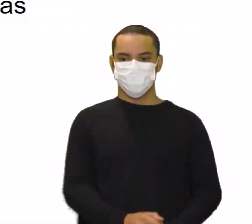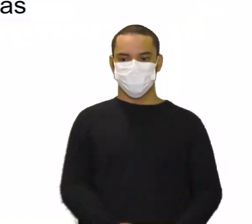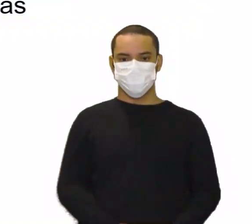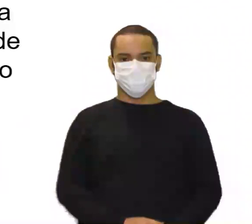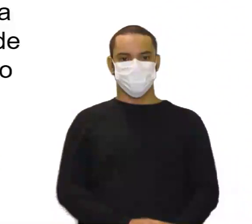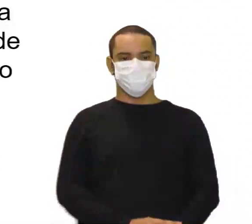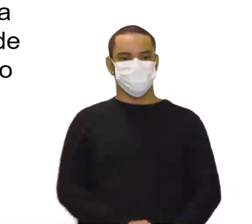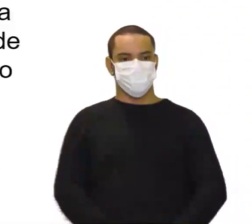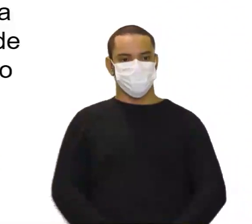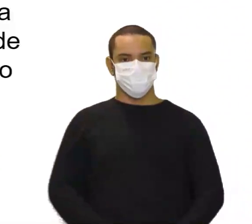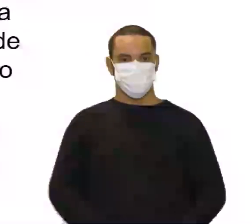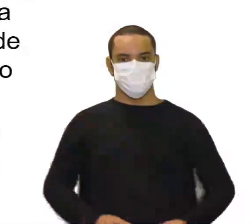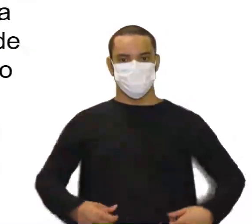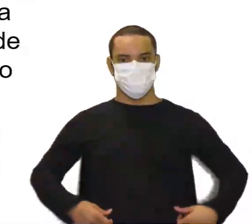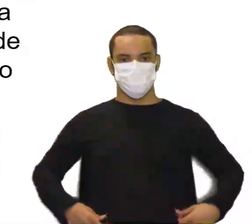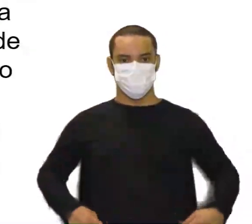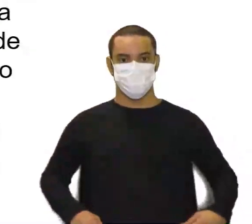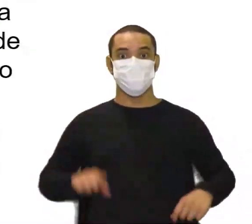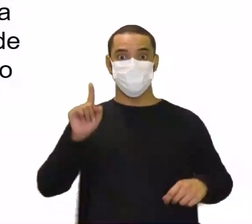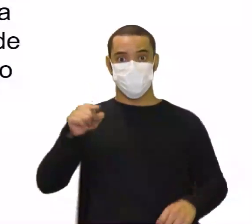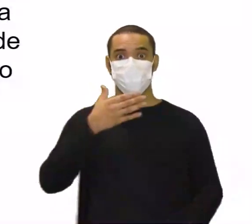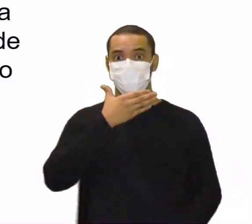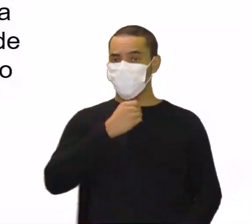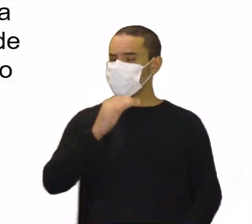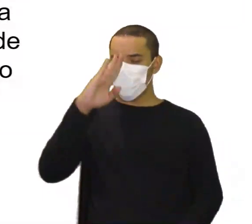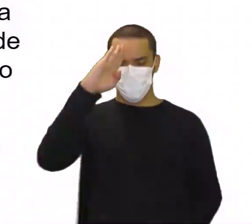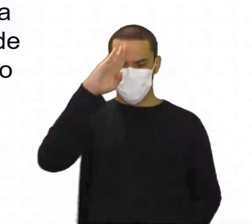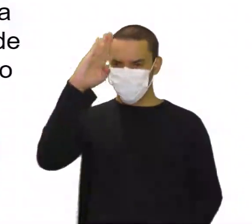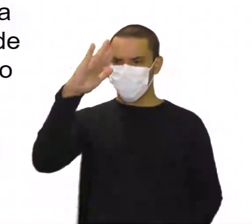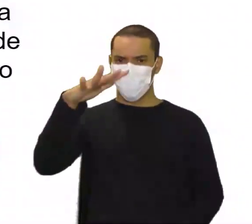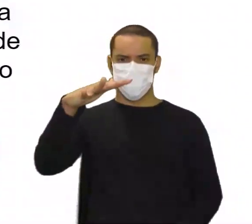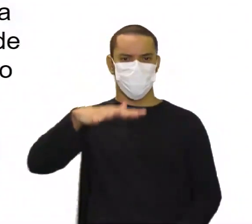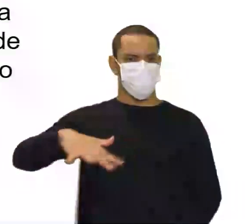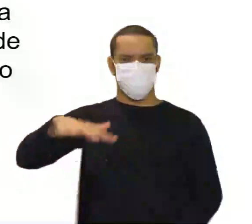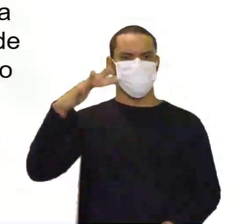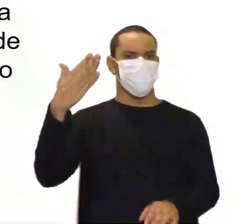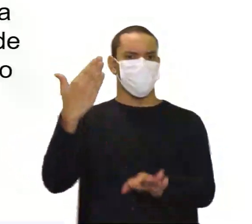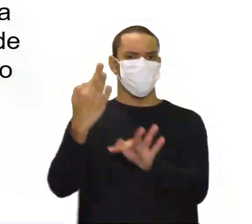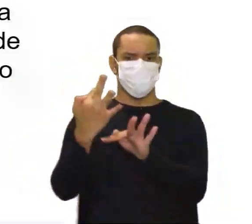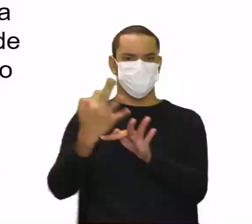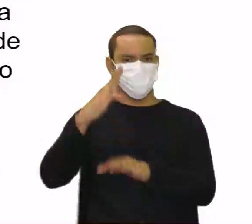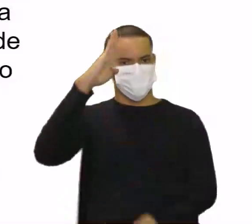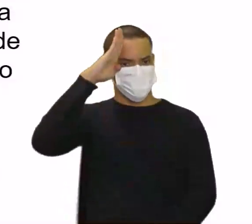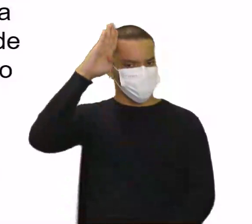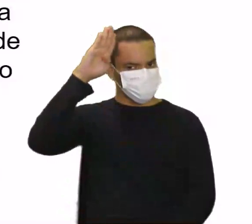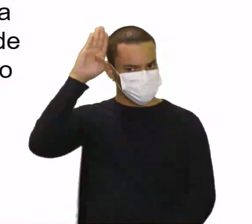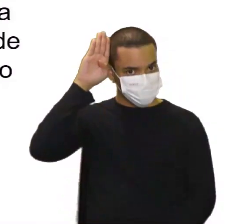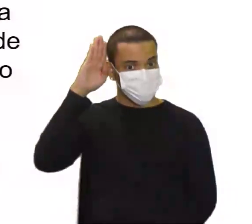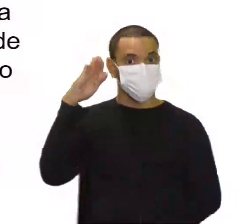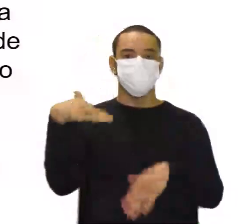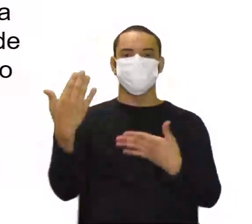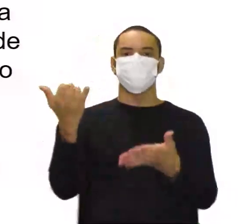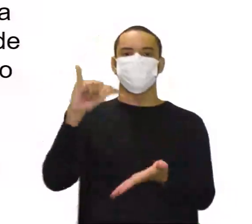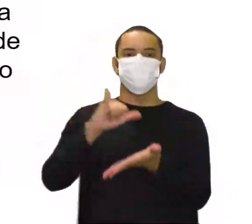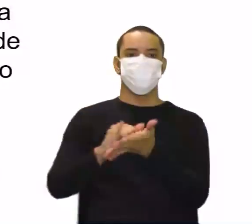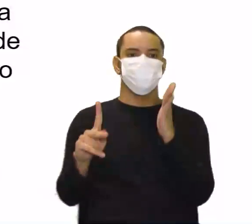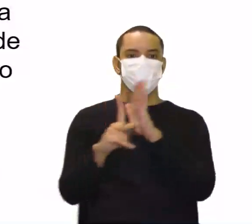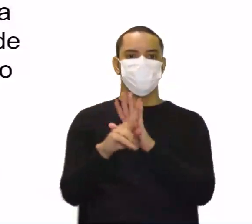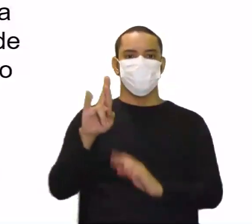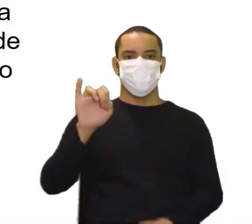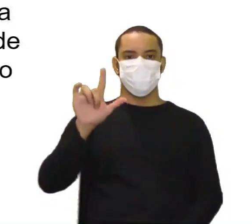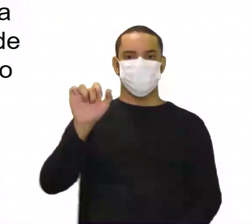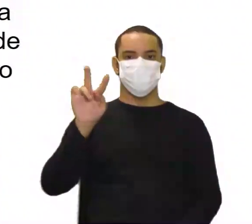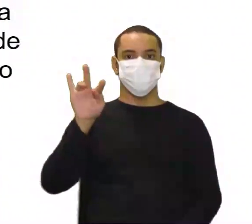foi excepcional no mundo acadêmico, principalmente da física. Consequências da relatividade de Einstein.